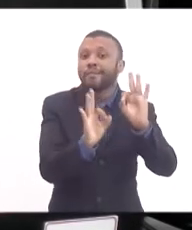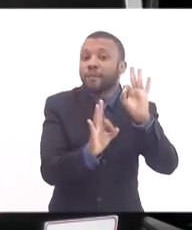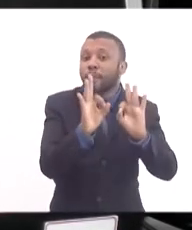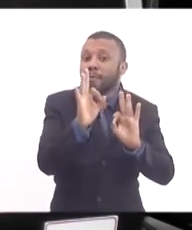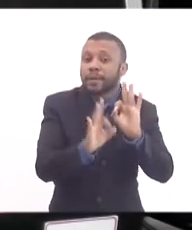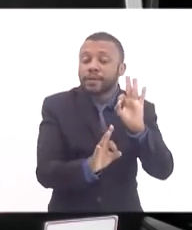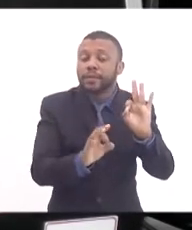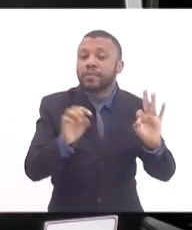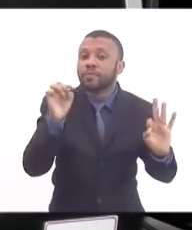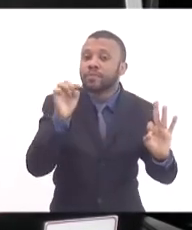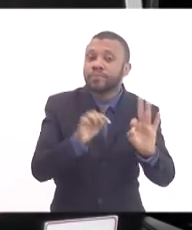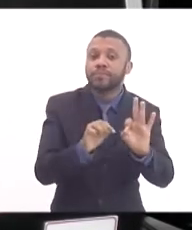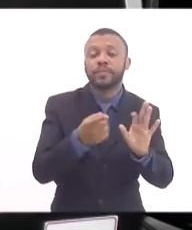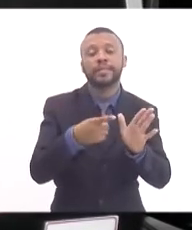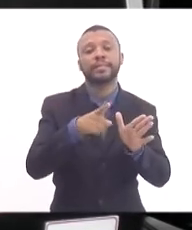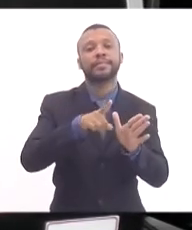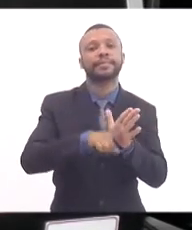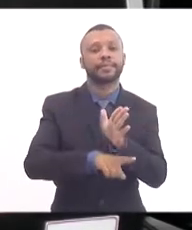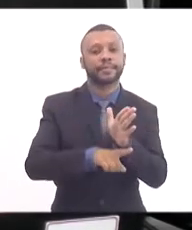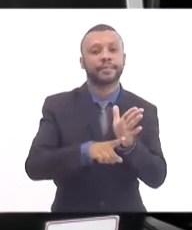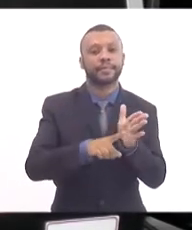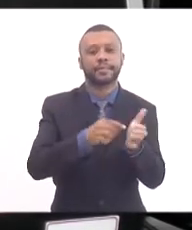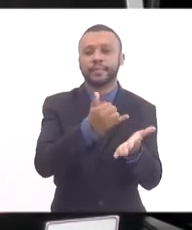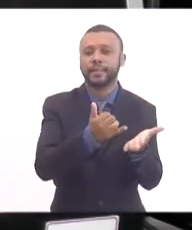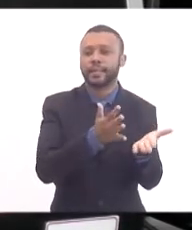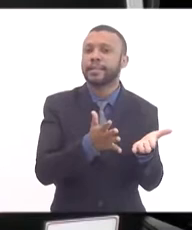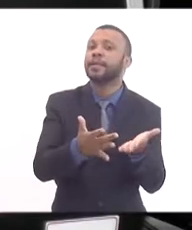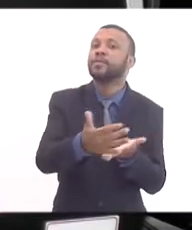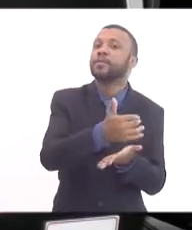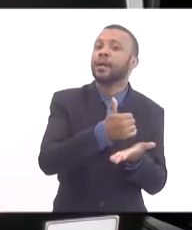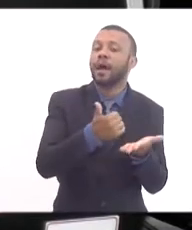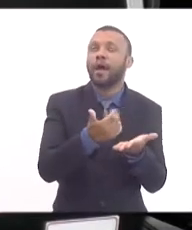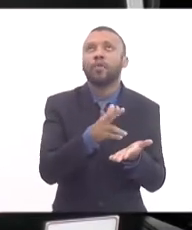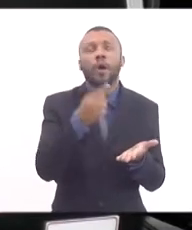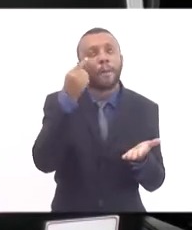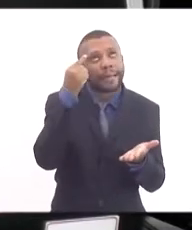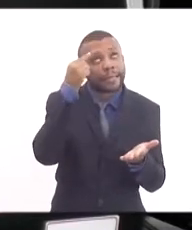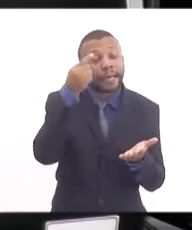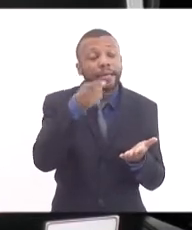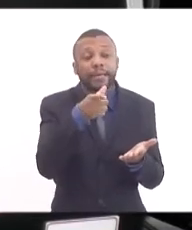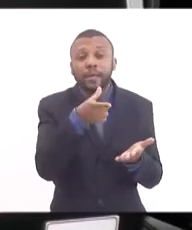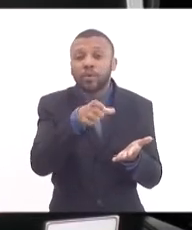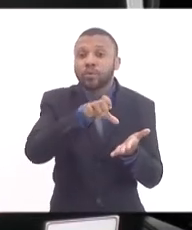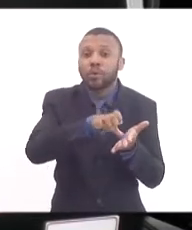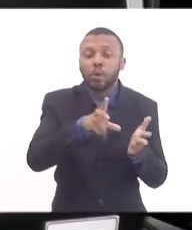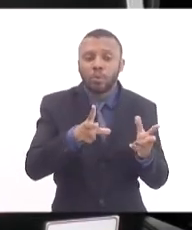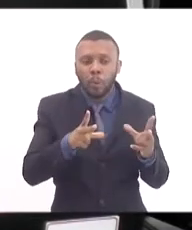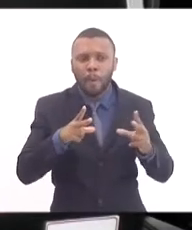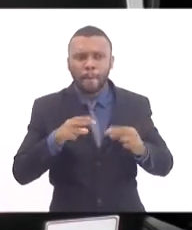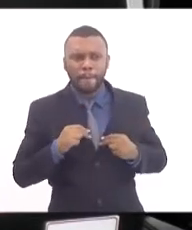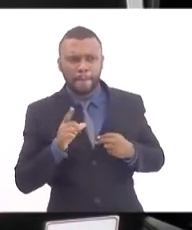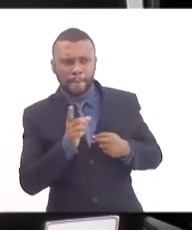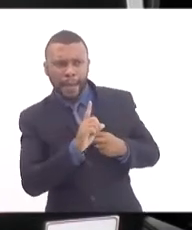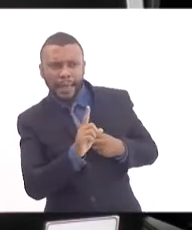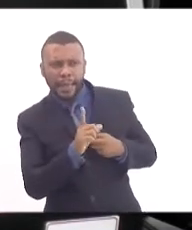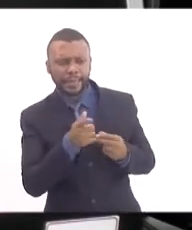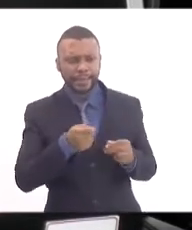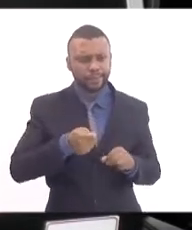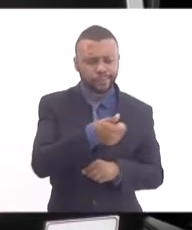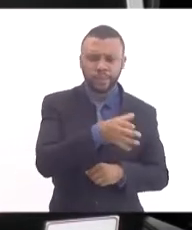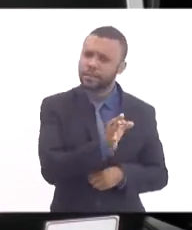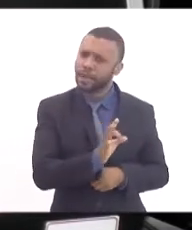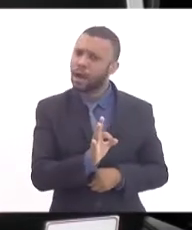tributária tá não é uma ideia de que o o setor não mereça esse benefício tá então esses